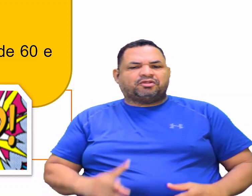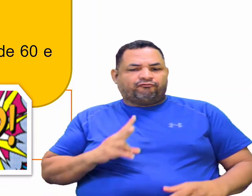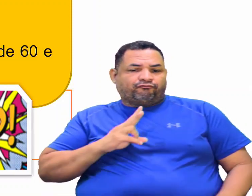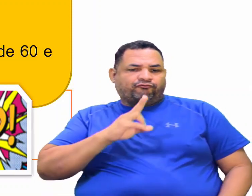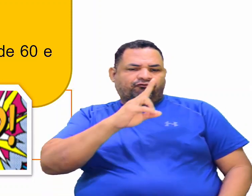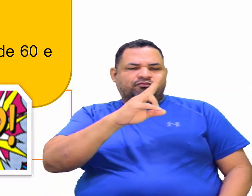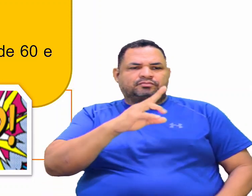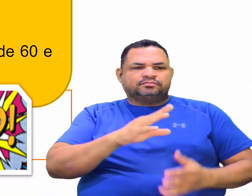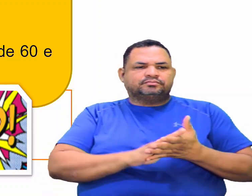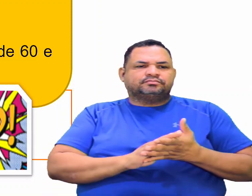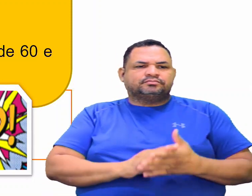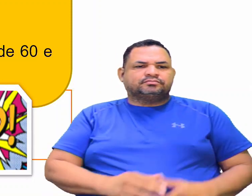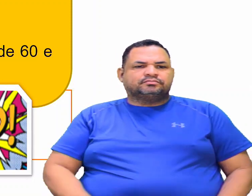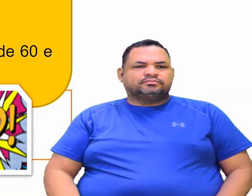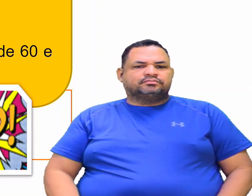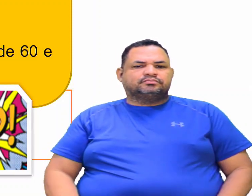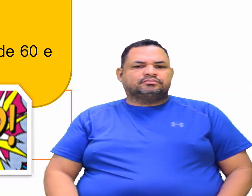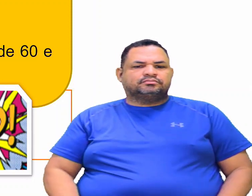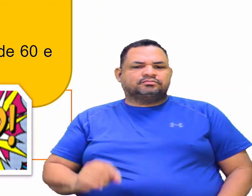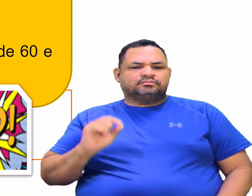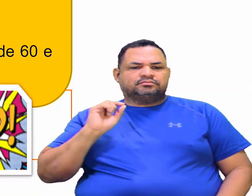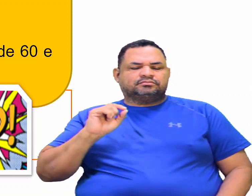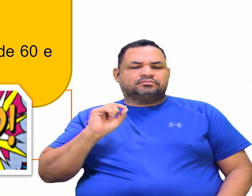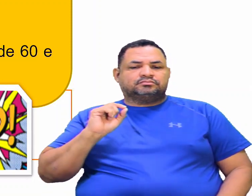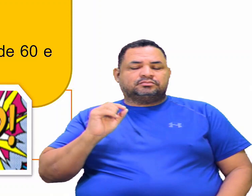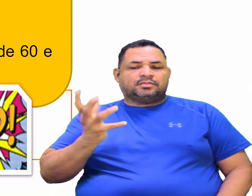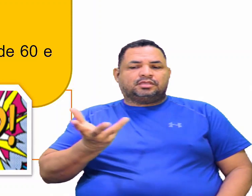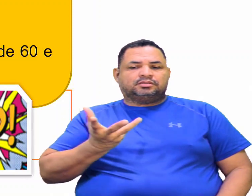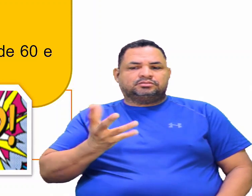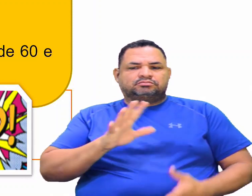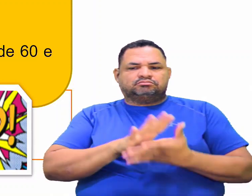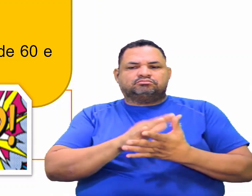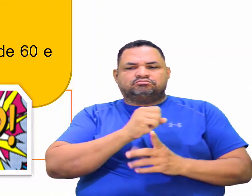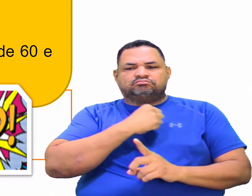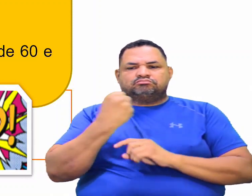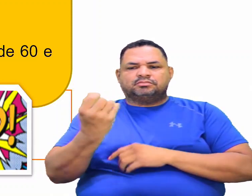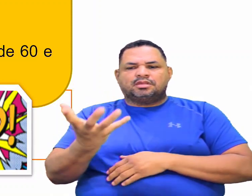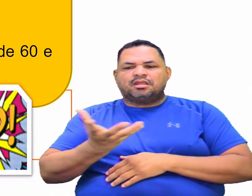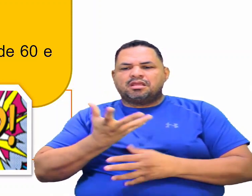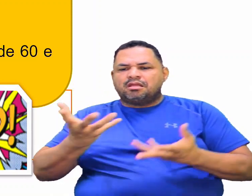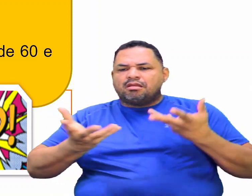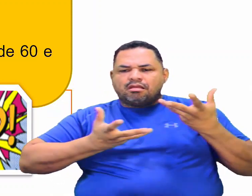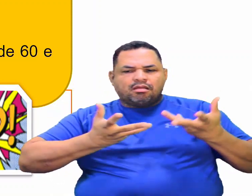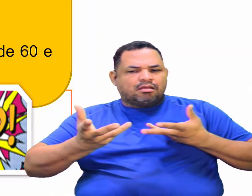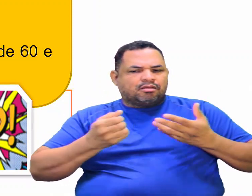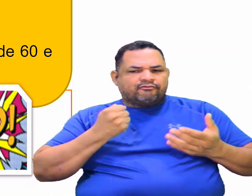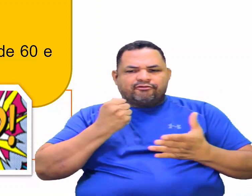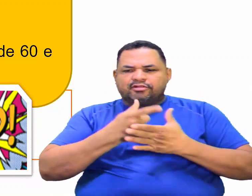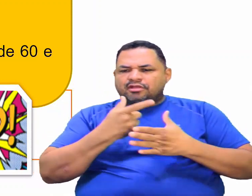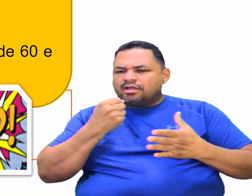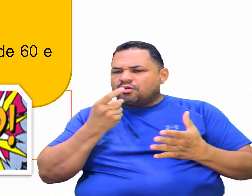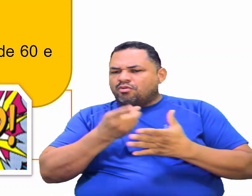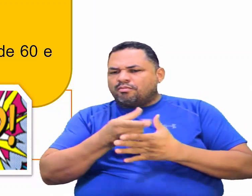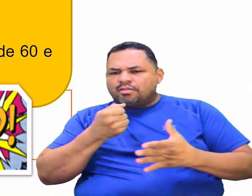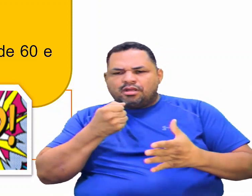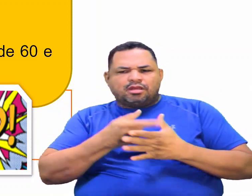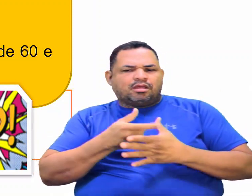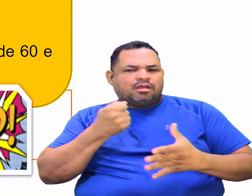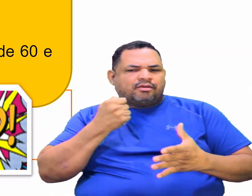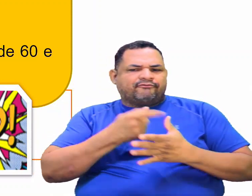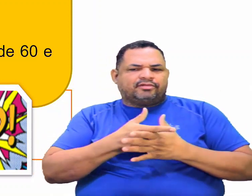e é bem por aí mesmo assim o que a sociedade mais deseja é isso que tá ali eh